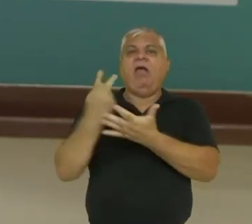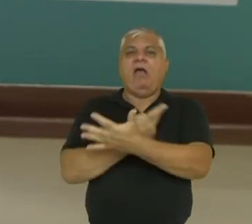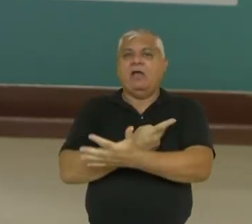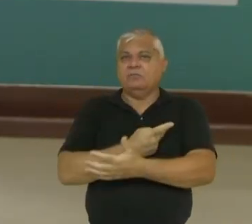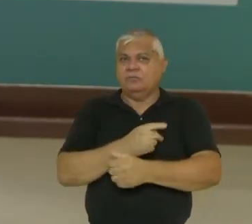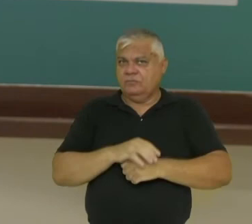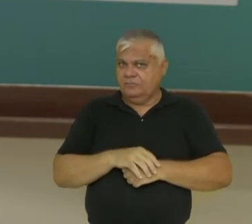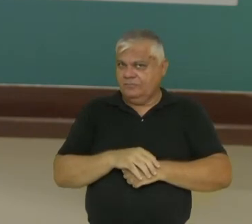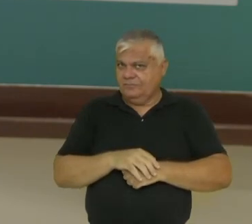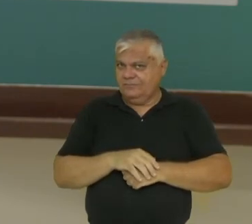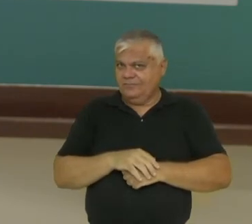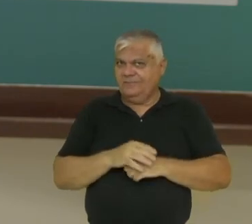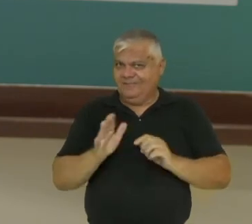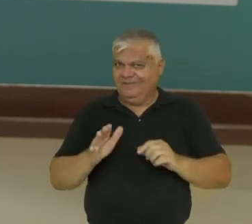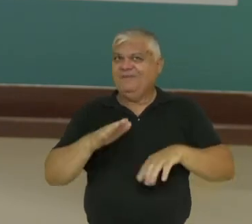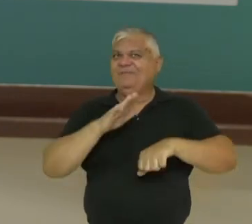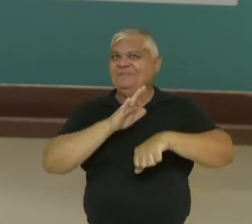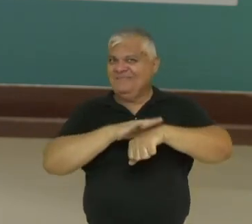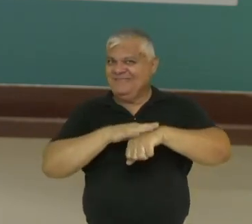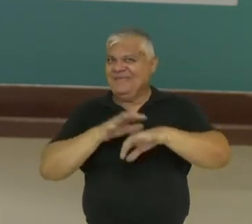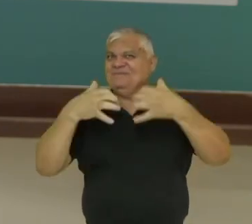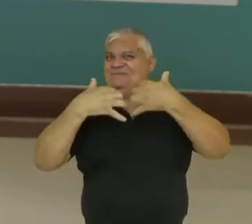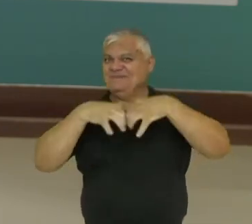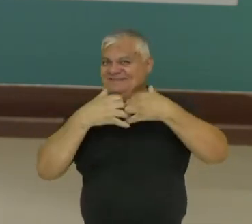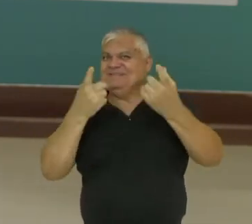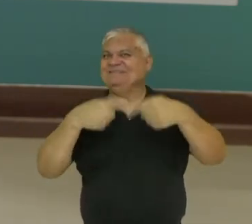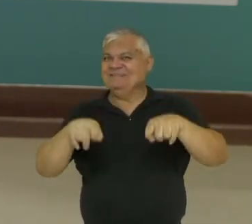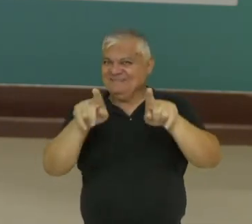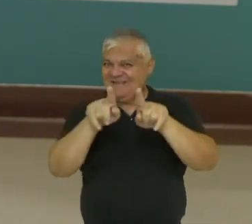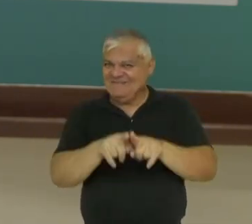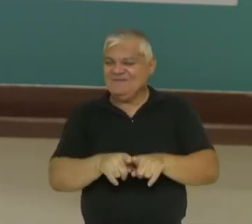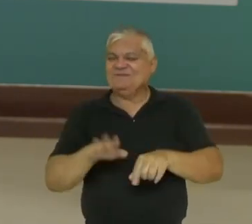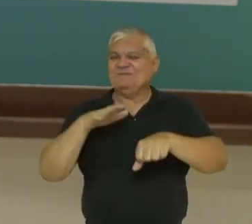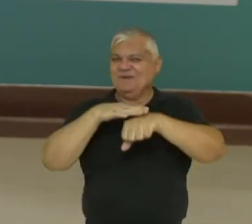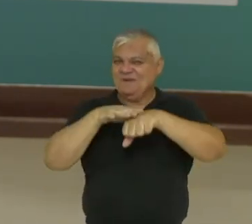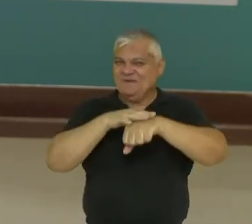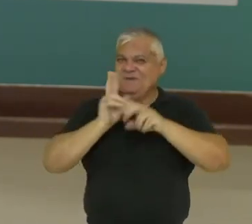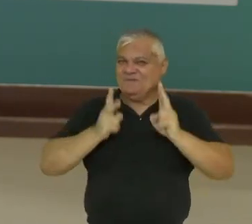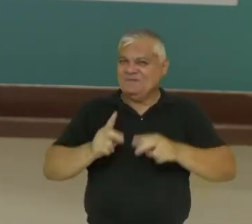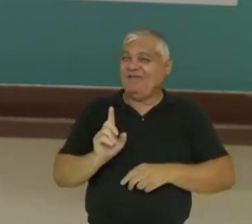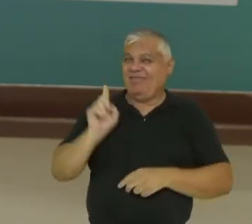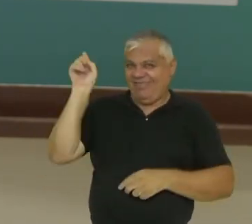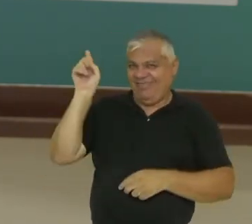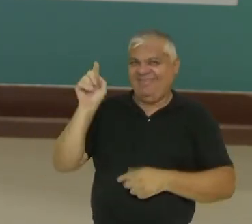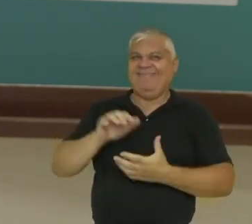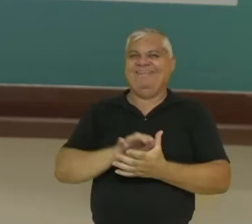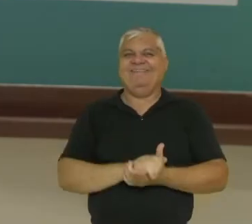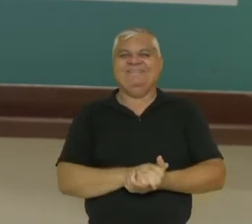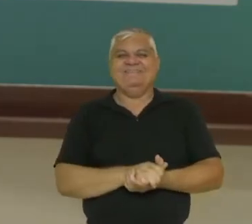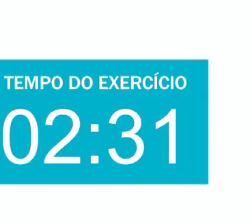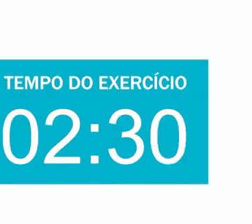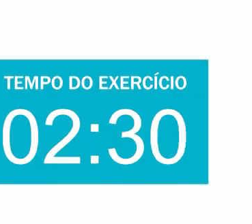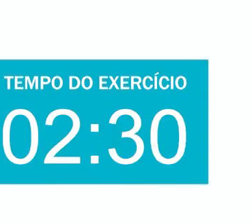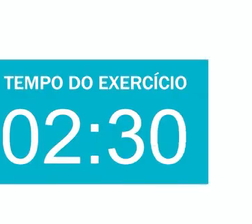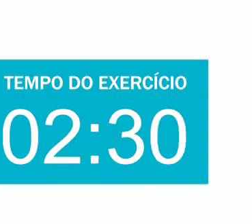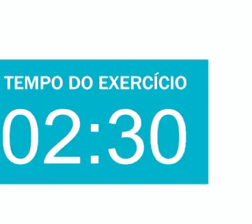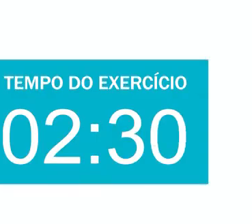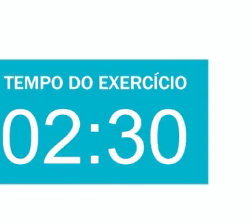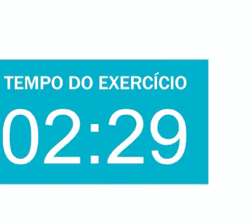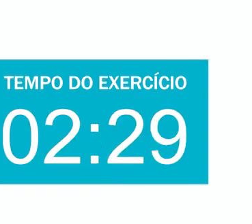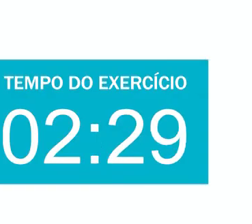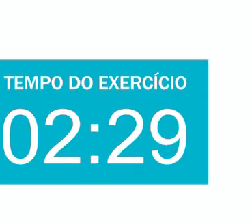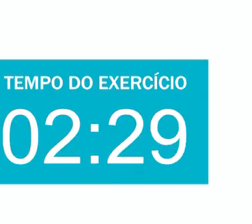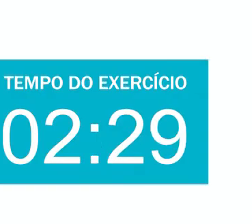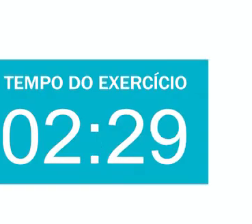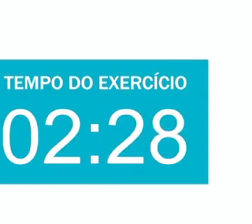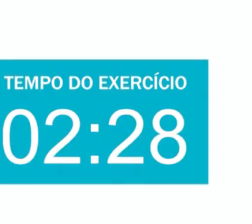tomada aqui de reflexão aqui. Estou certo que investir para quem tem muito dinheiro. Então só